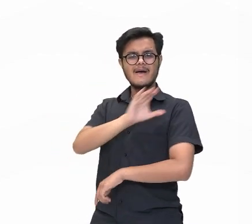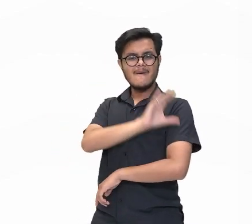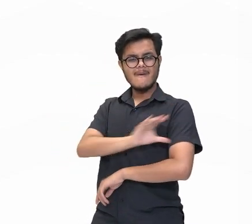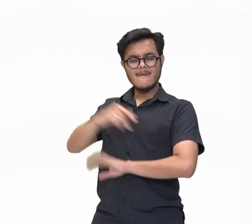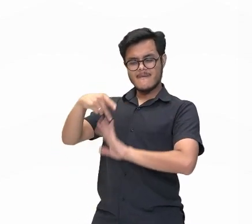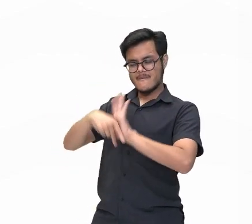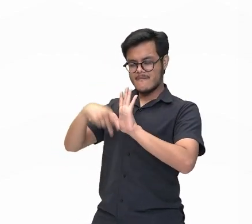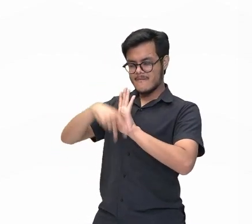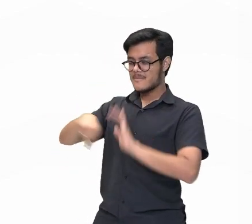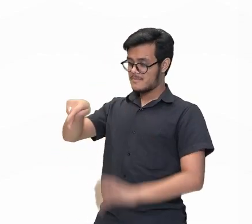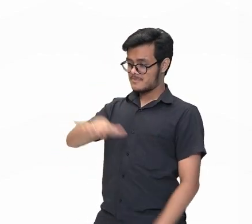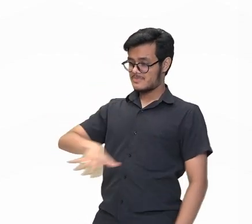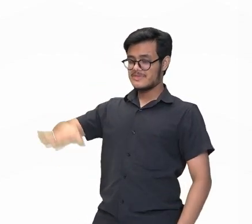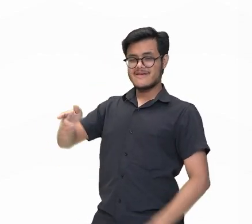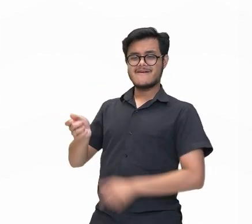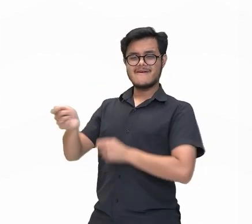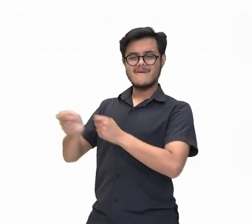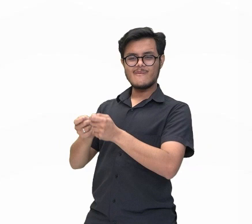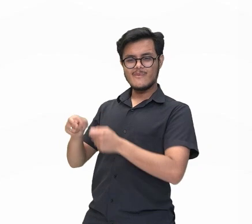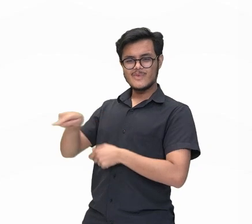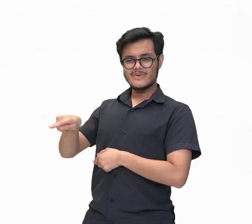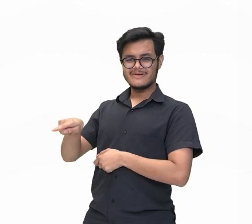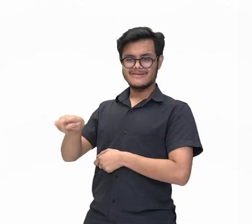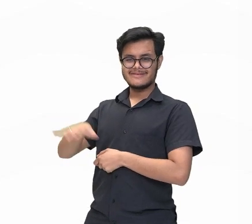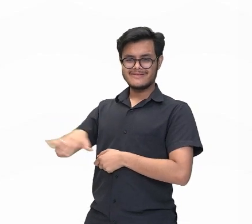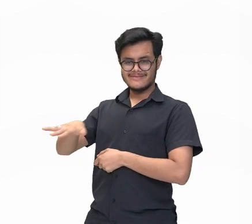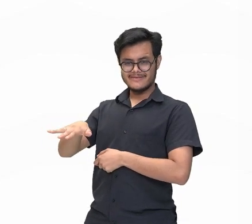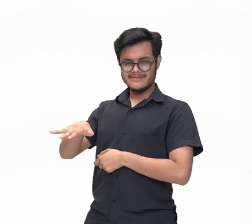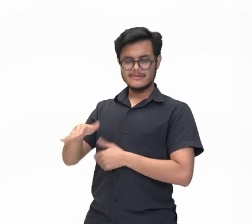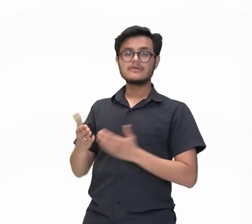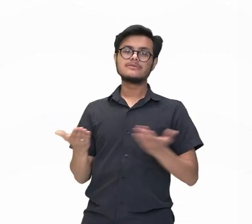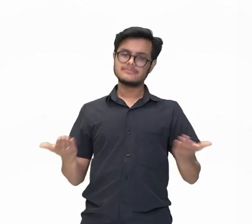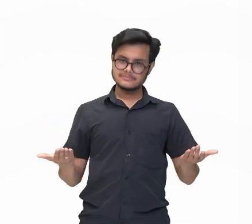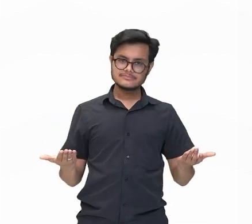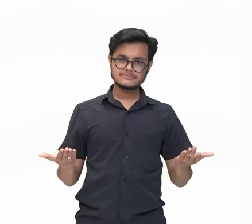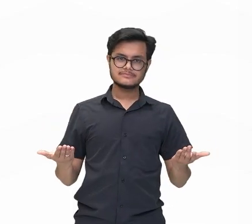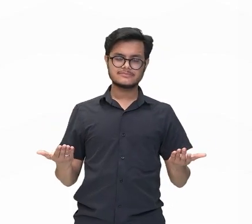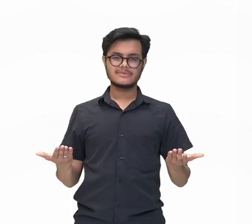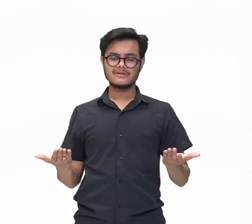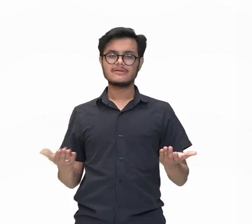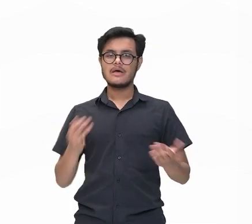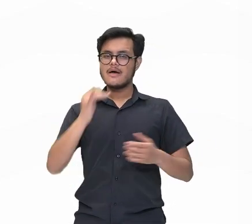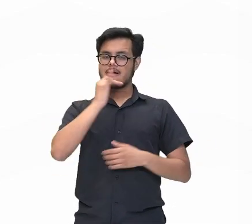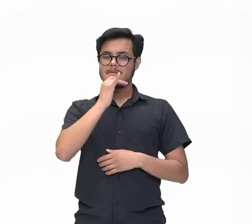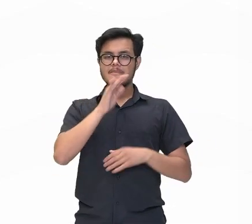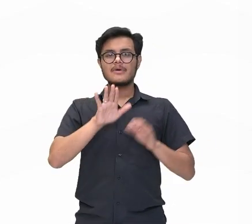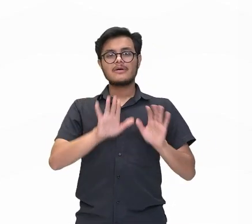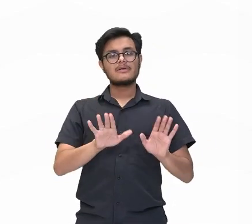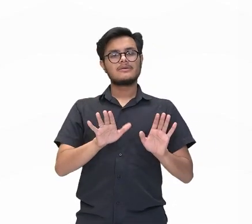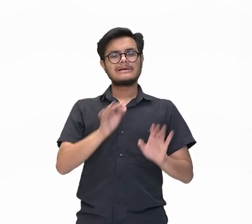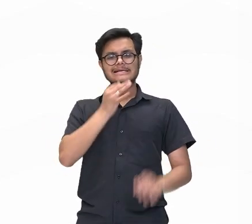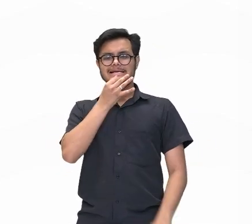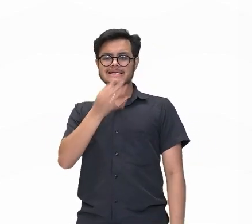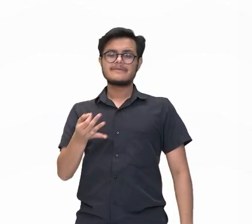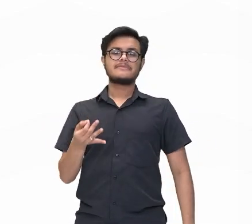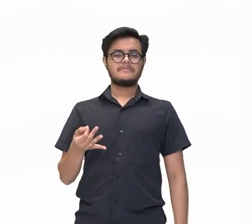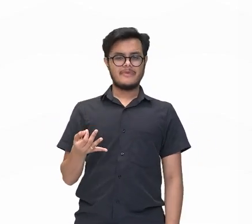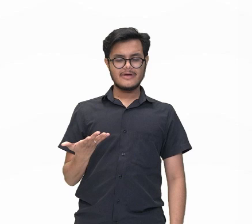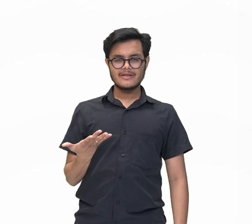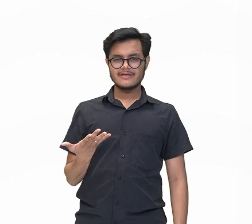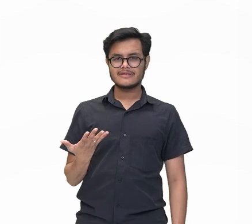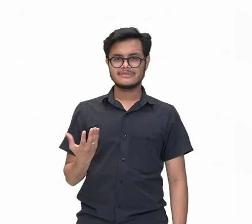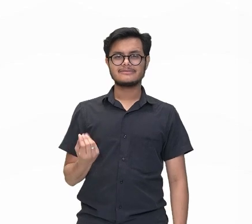mais investiu tempo, trabalho coordenado e planejamento na área. Então, ele só teve aí de acordo com as